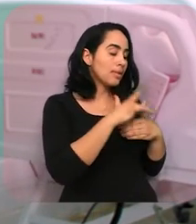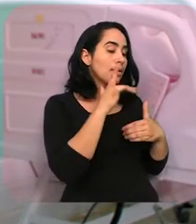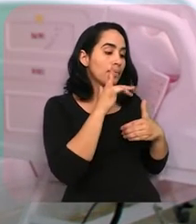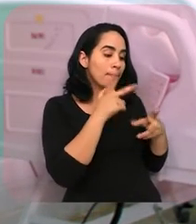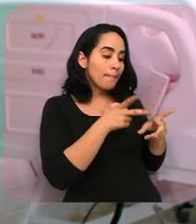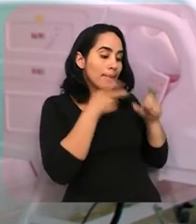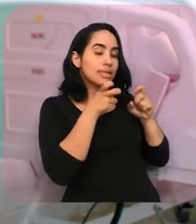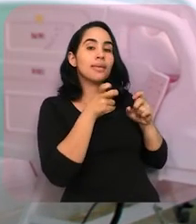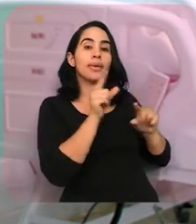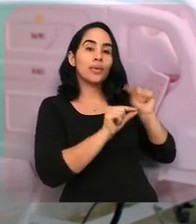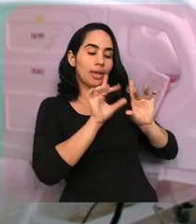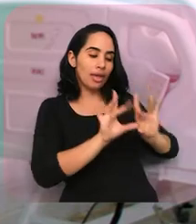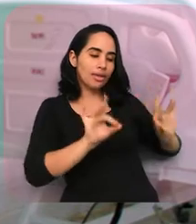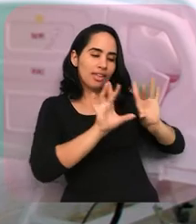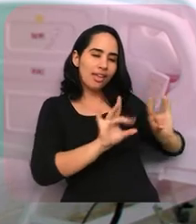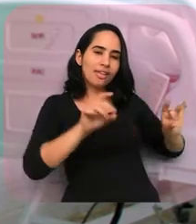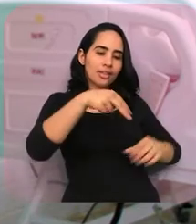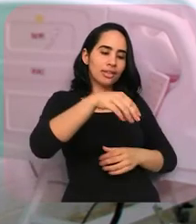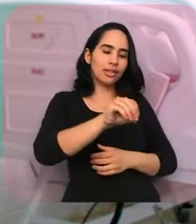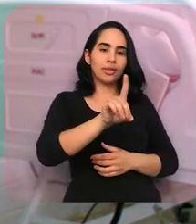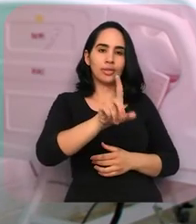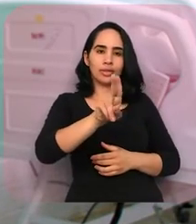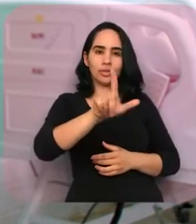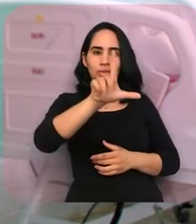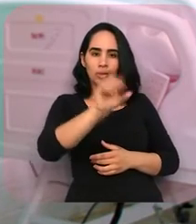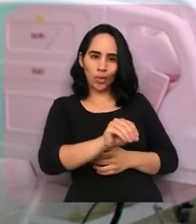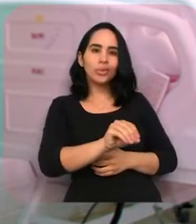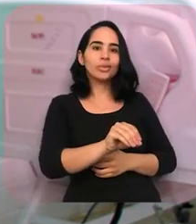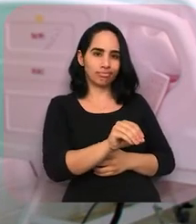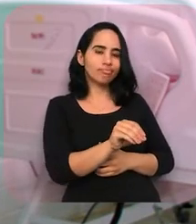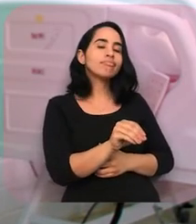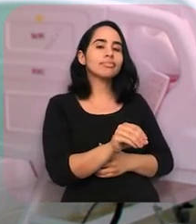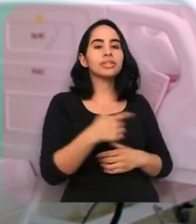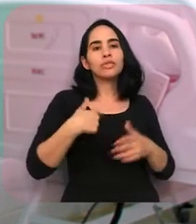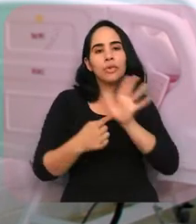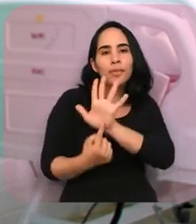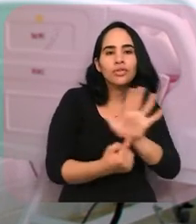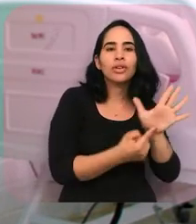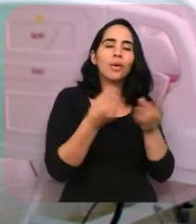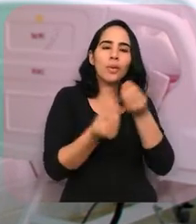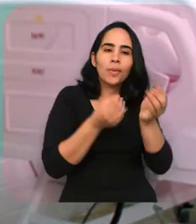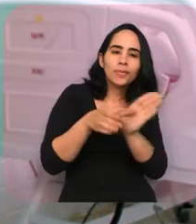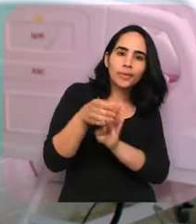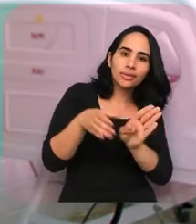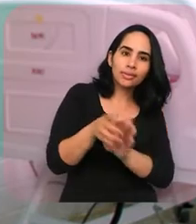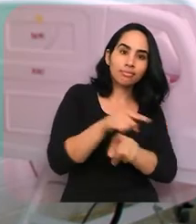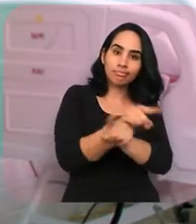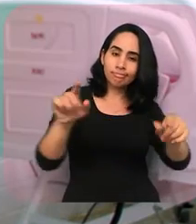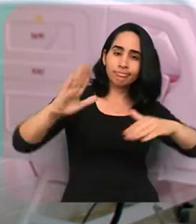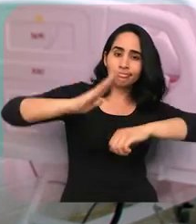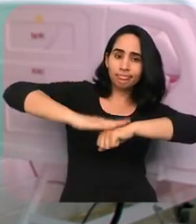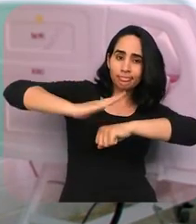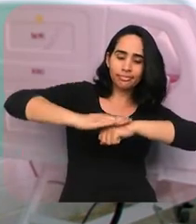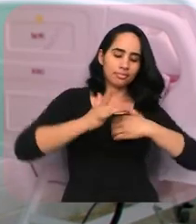ele vai detectar apenas os nódulos que serão palpáveis, ok? Então eu vou mostrar para vocês uma recomendação de como